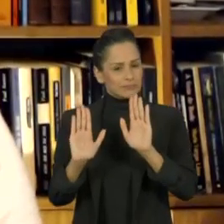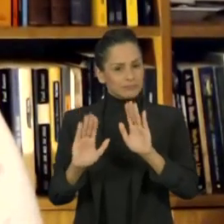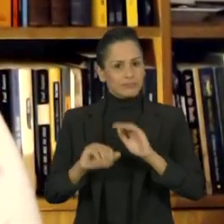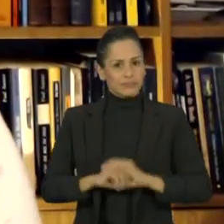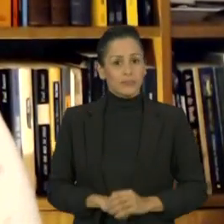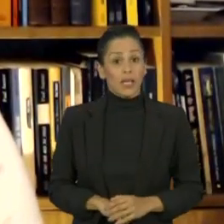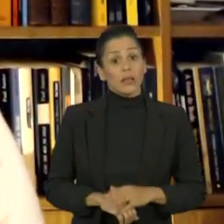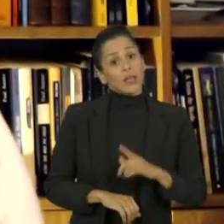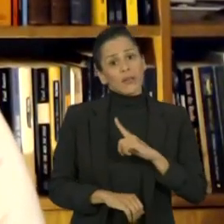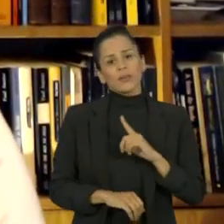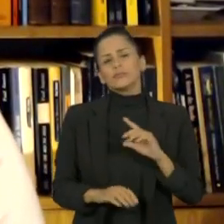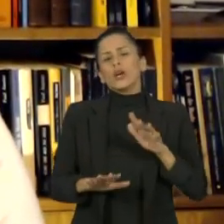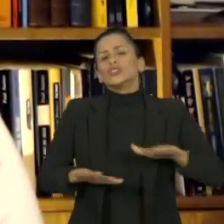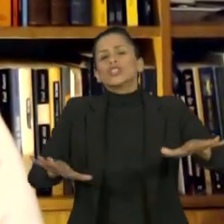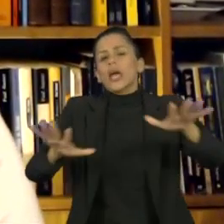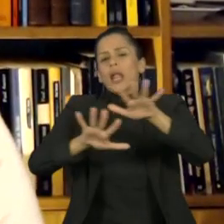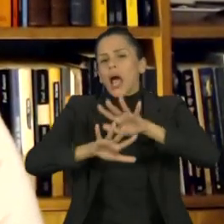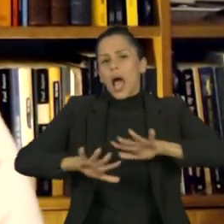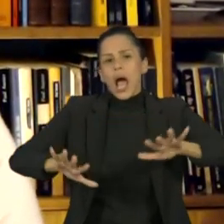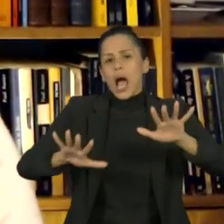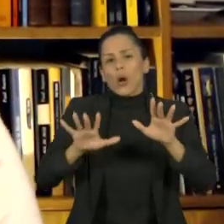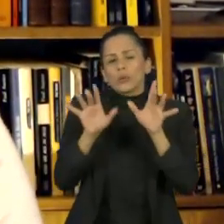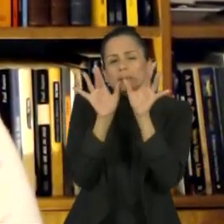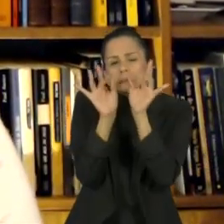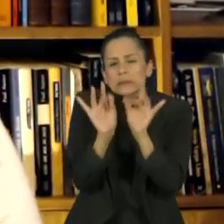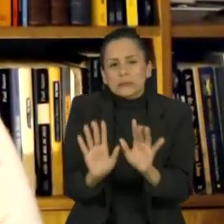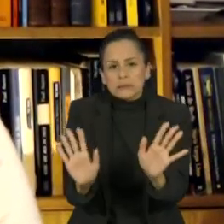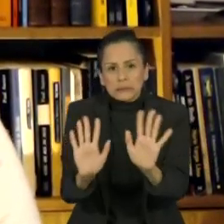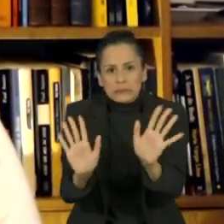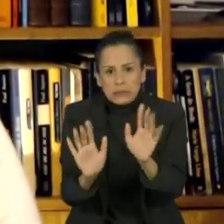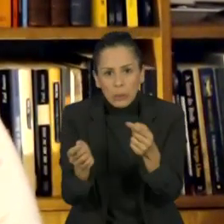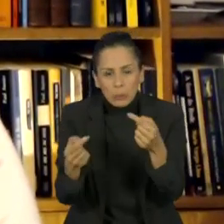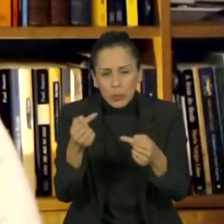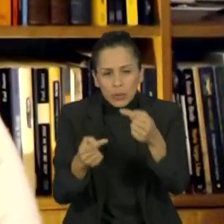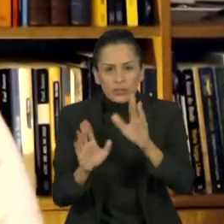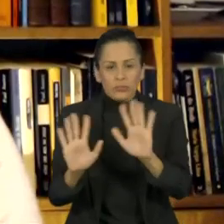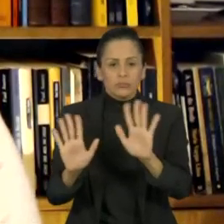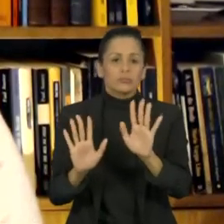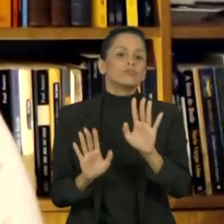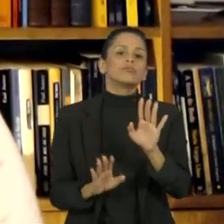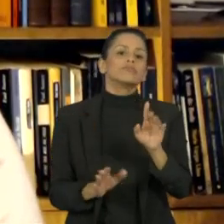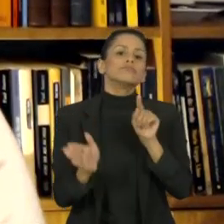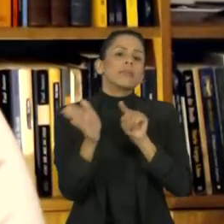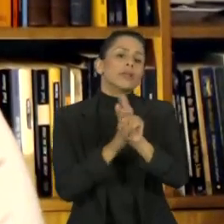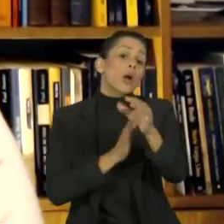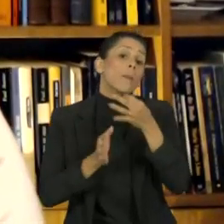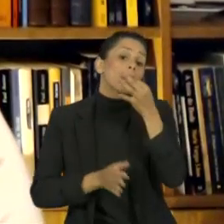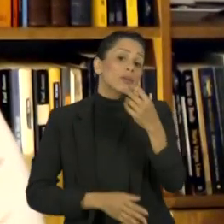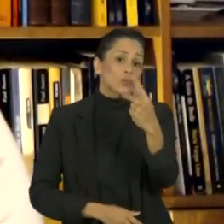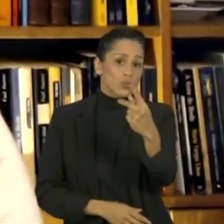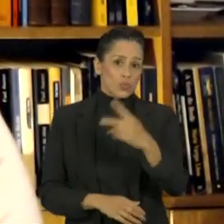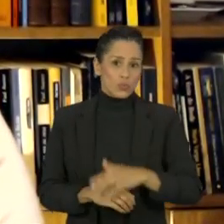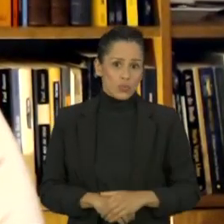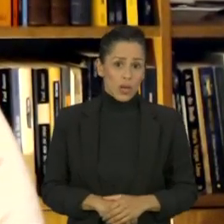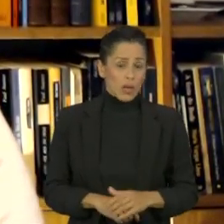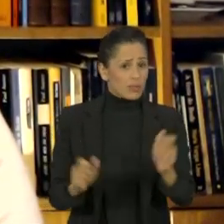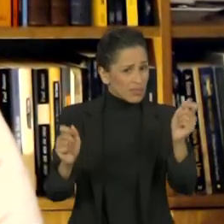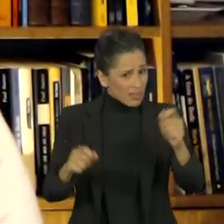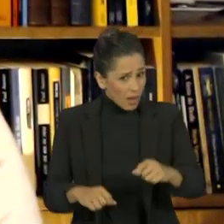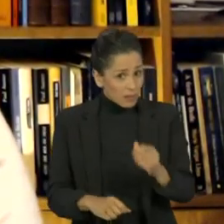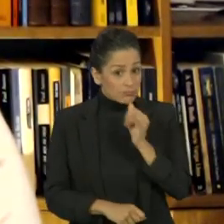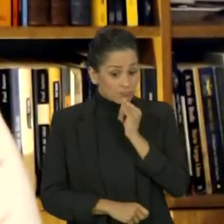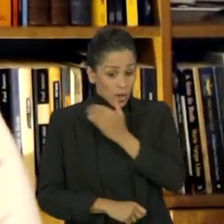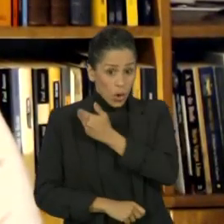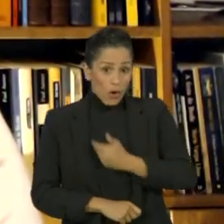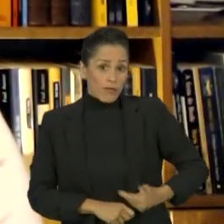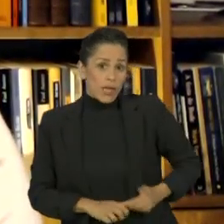comentar, claro, as questões comezinhas da política, eu queria ouvir a avaliação do senhor. É possível governar de outra forma? E por